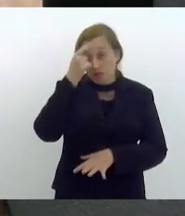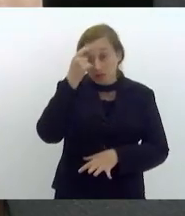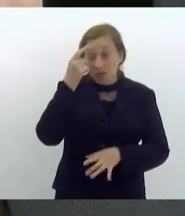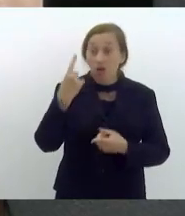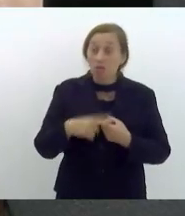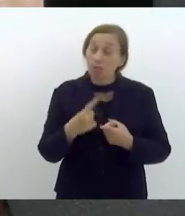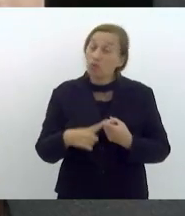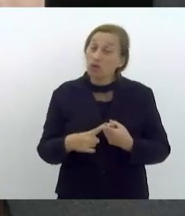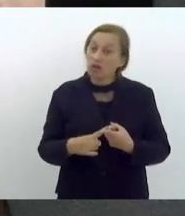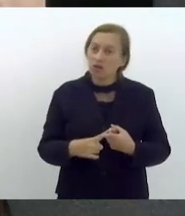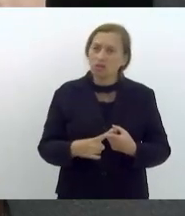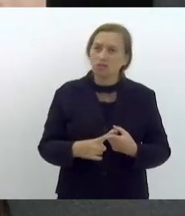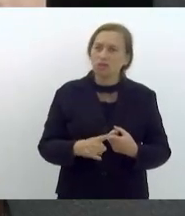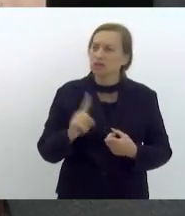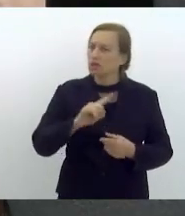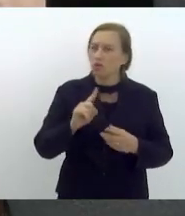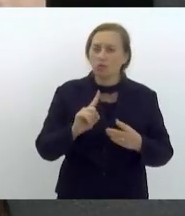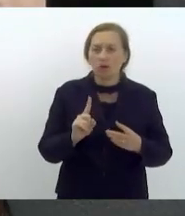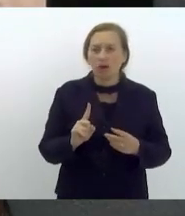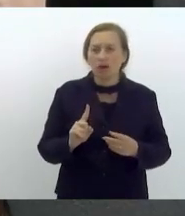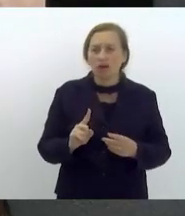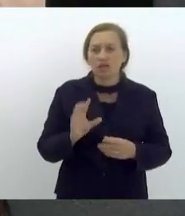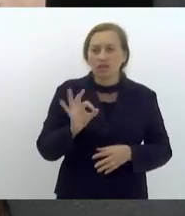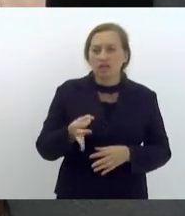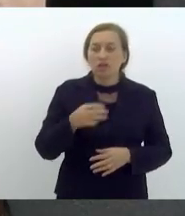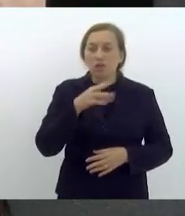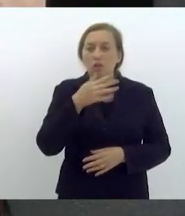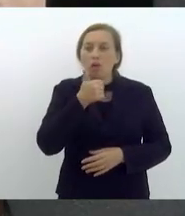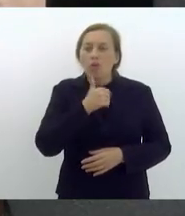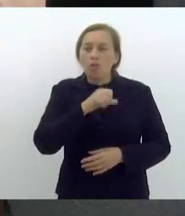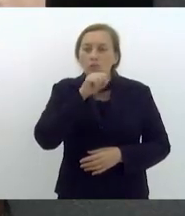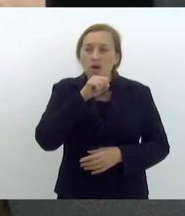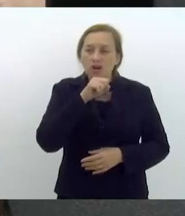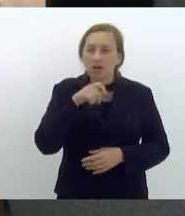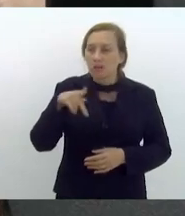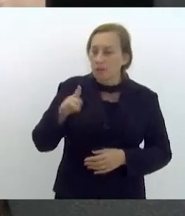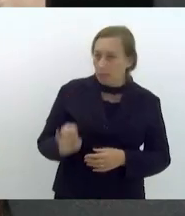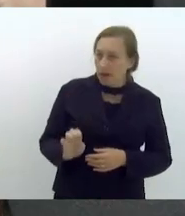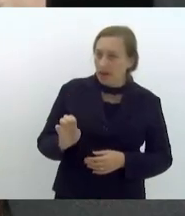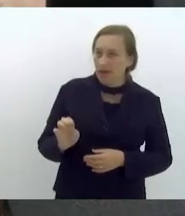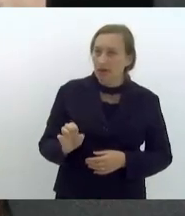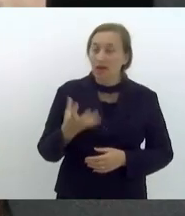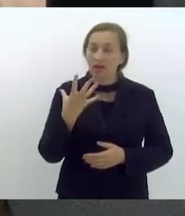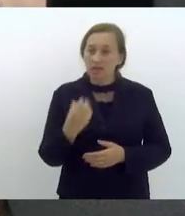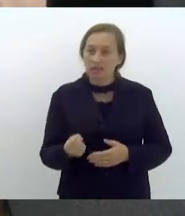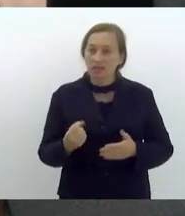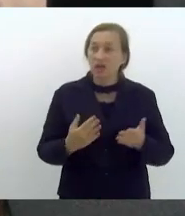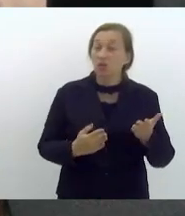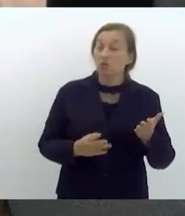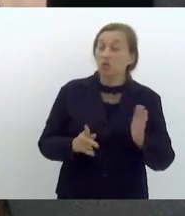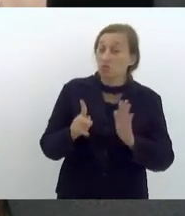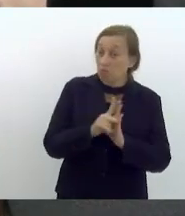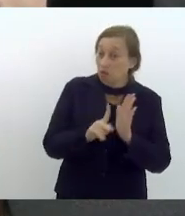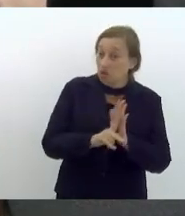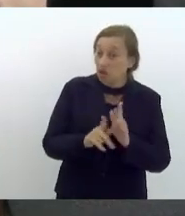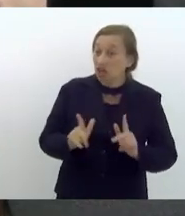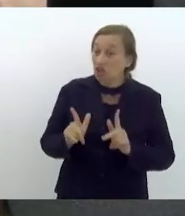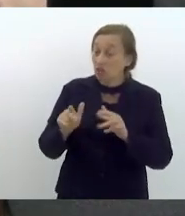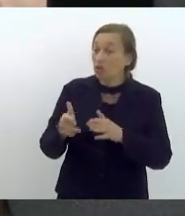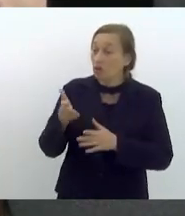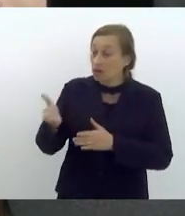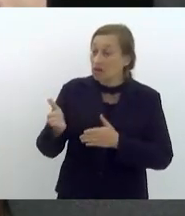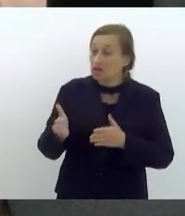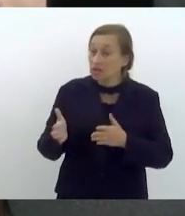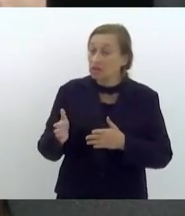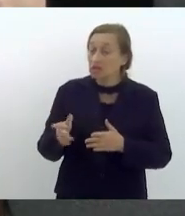porque humanamente impossível mas e a voz paz responsáveis admitirem que um projeto como esse tenha passado nessa